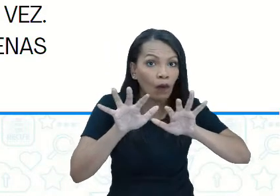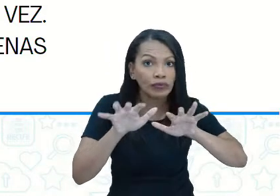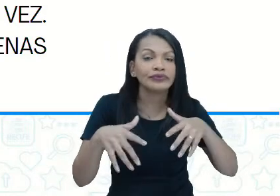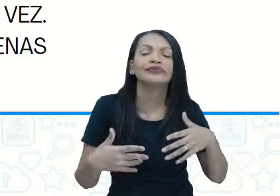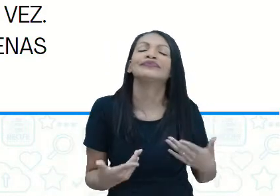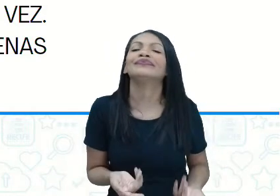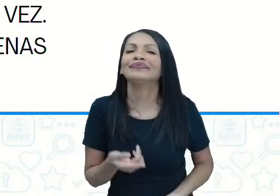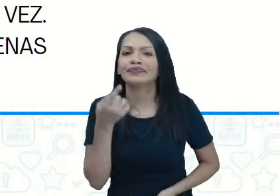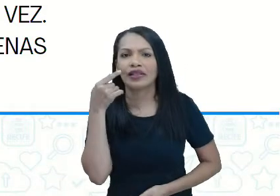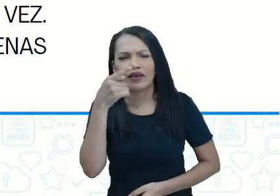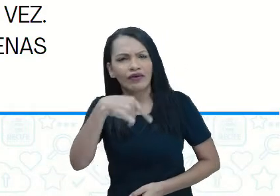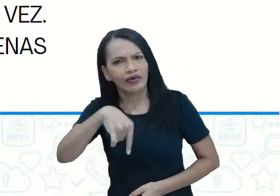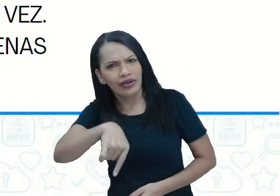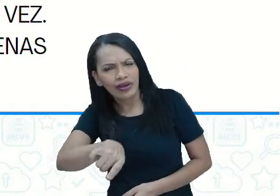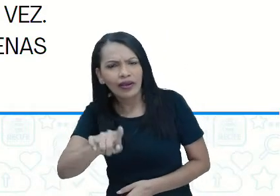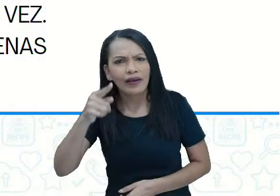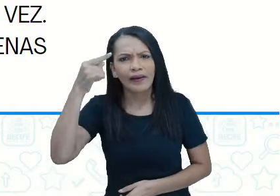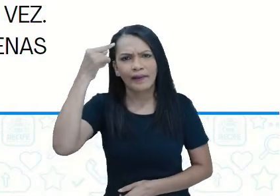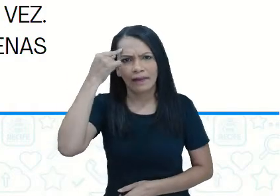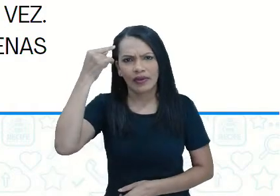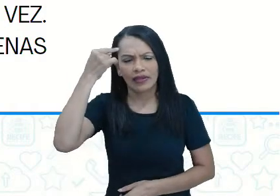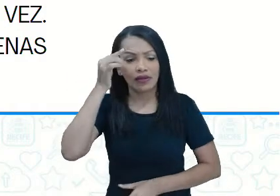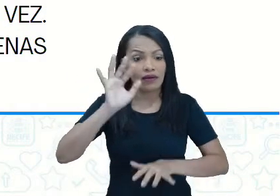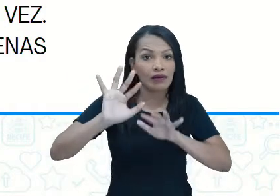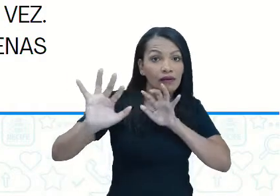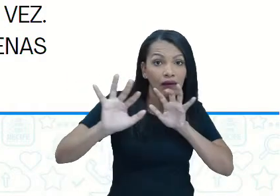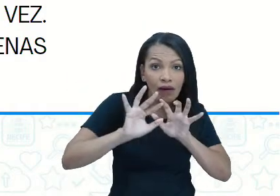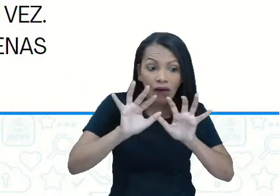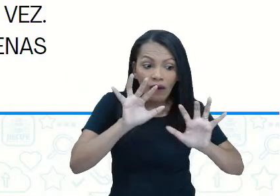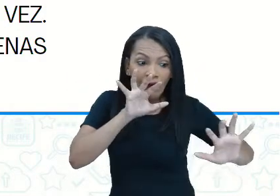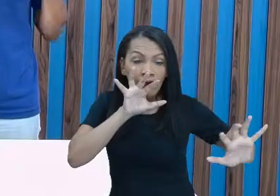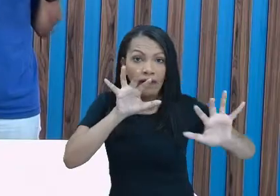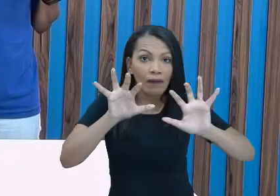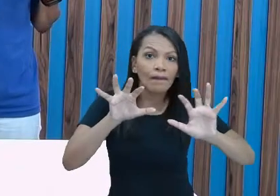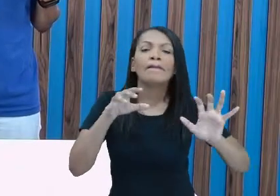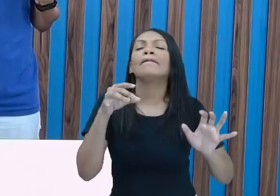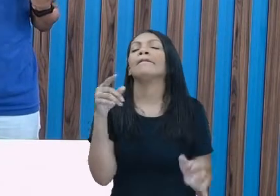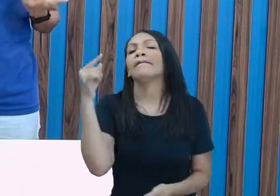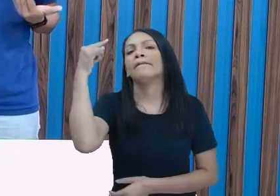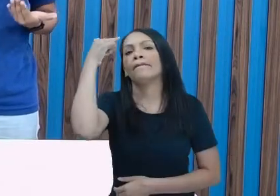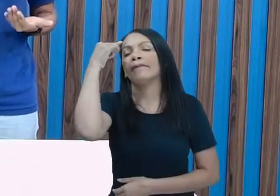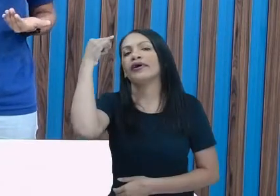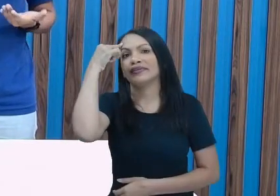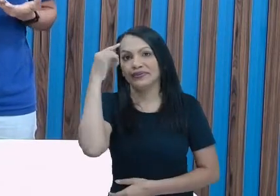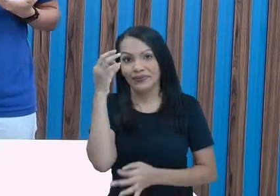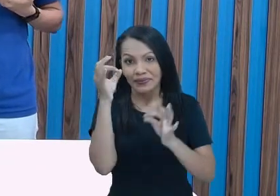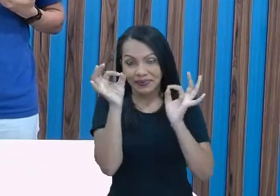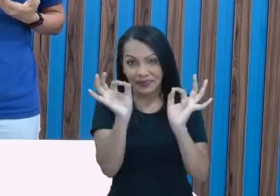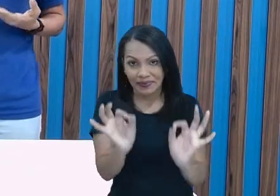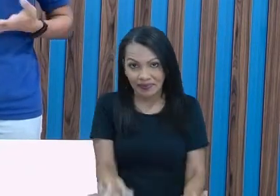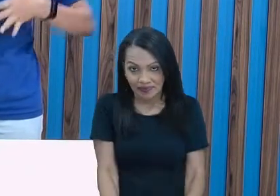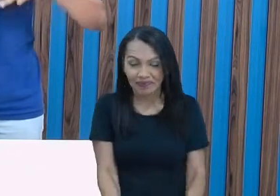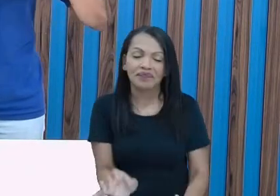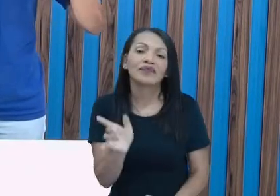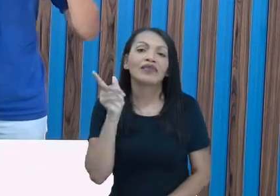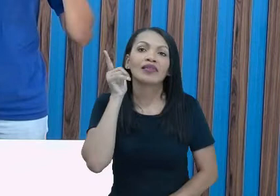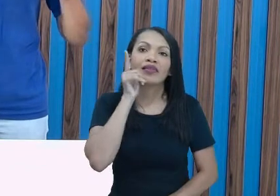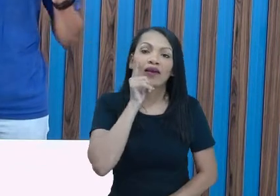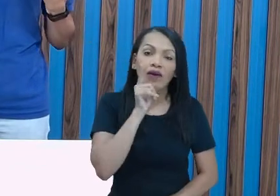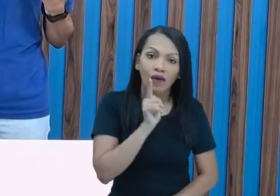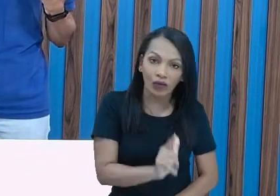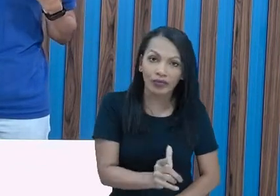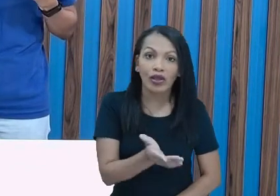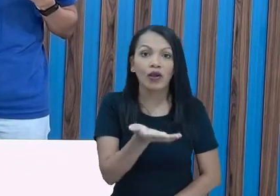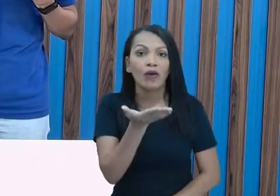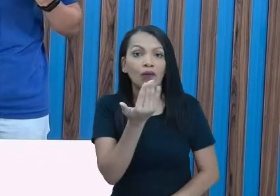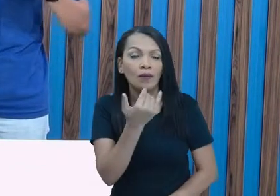mesmo, então, você que pensou no monstro, pensou de forma correta. Quem conseguiu comer mais melancia foi o monstro comeu